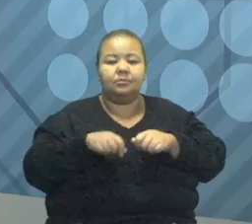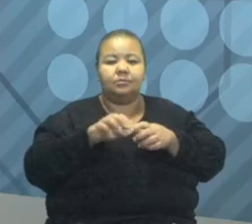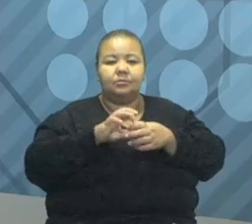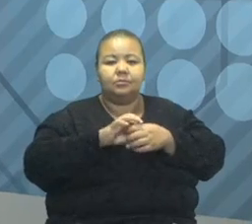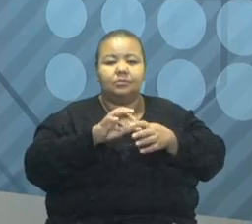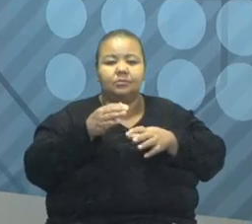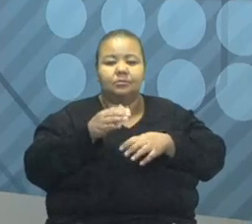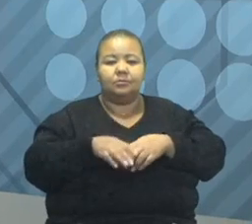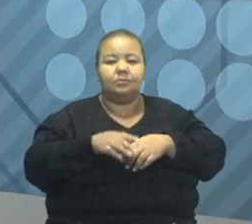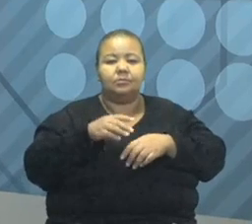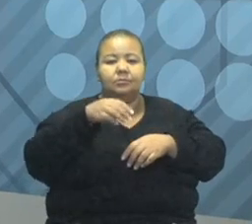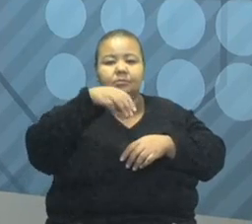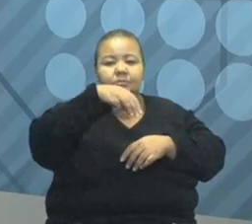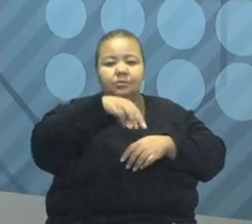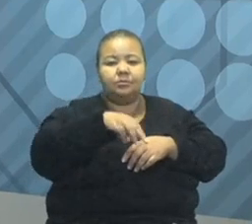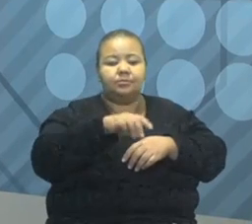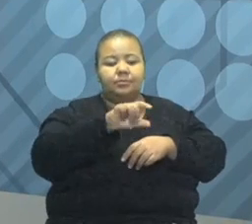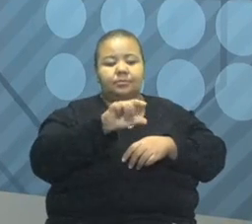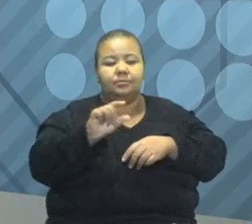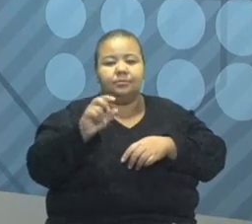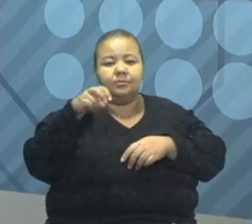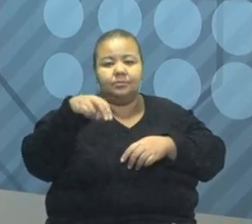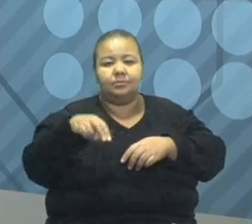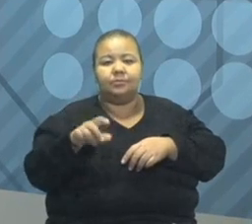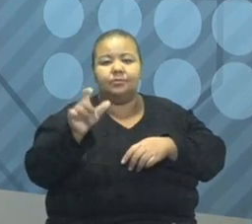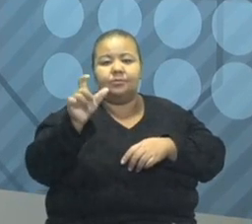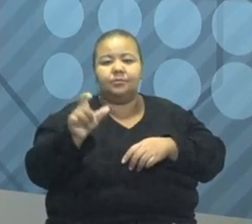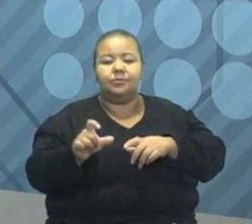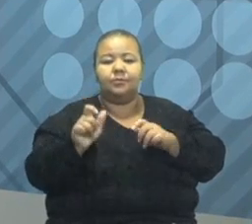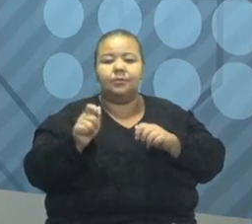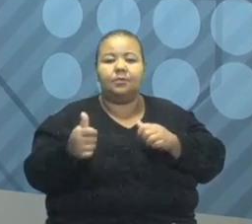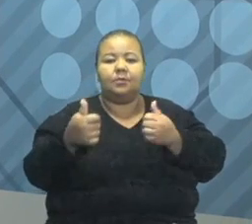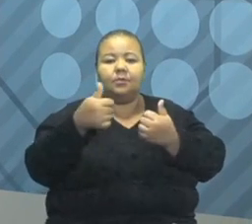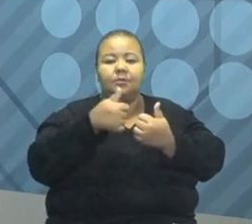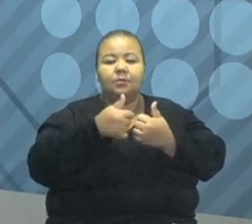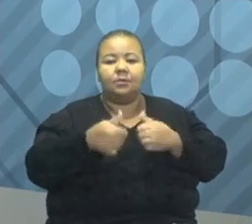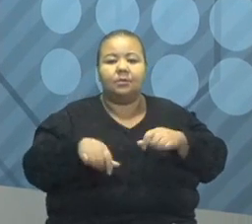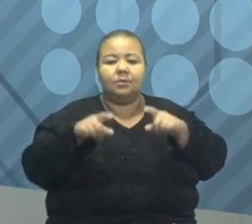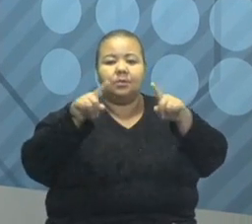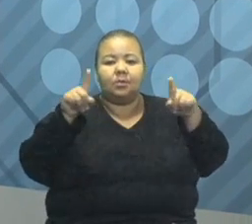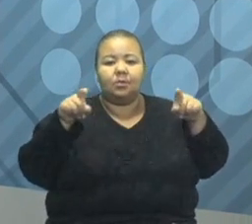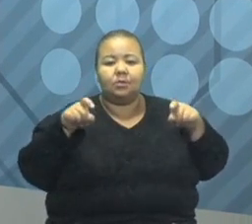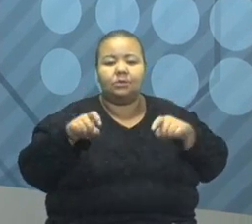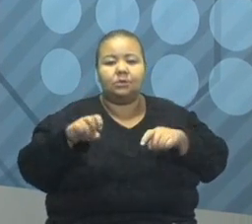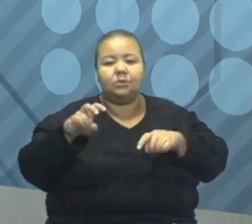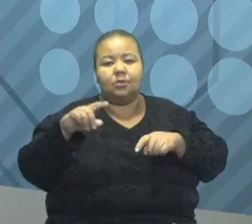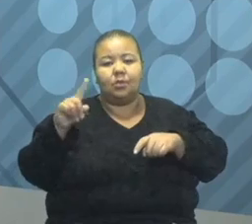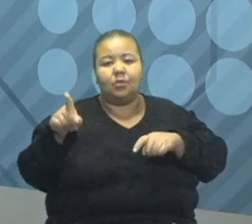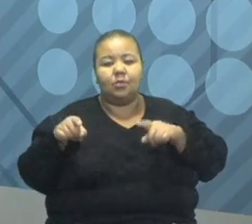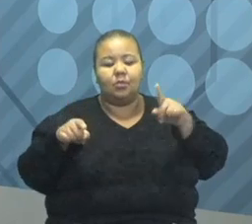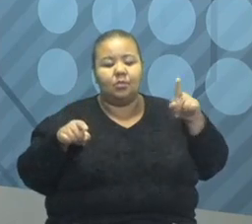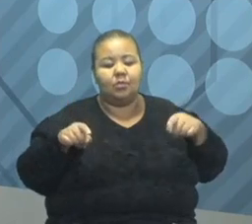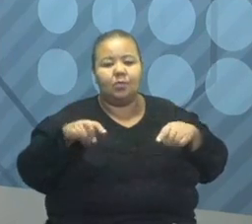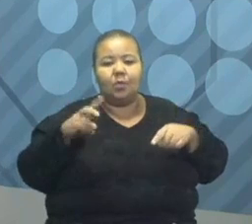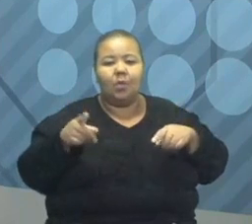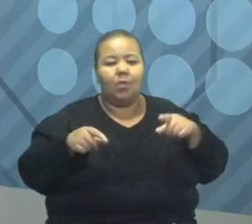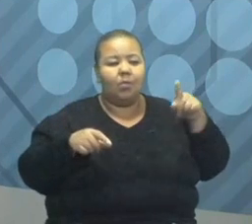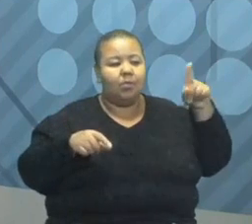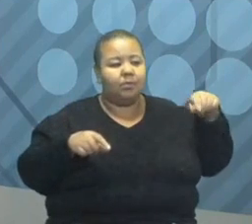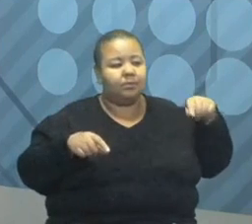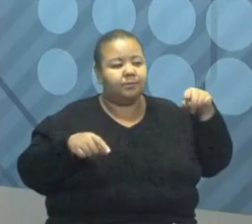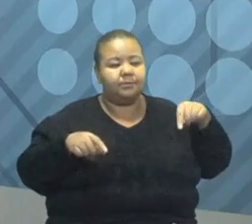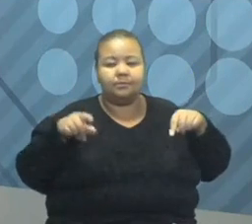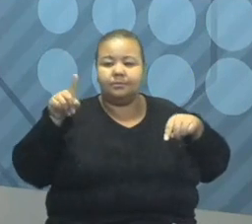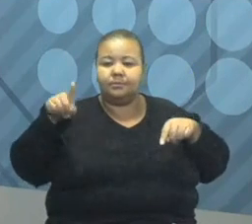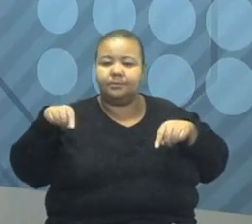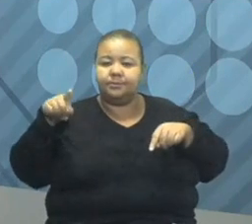em M linhas e N colunas, ele pode ser representado por colchete, ou parênteses, ou ainda duas barras. Alguns